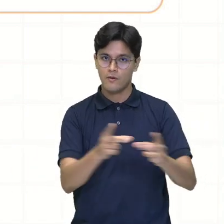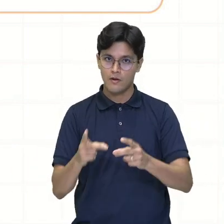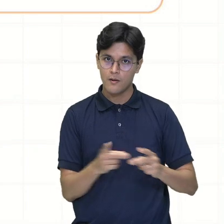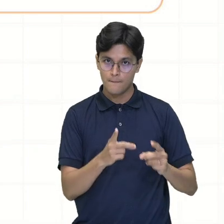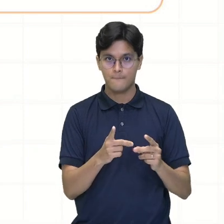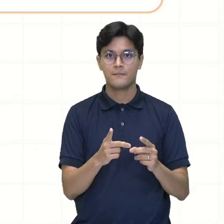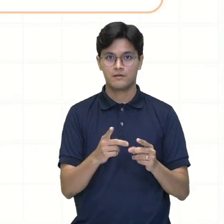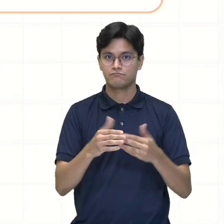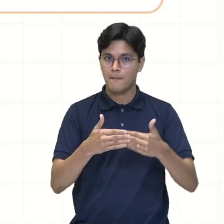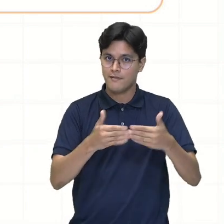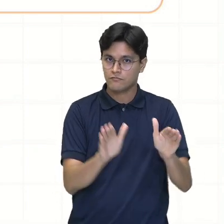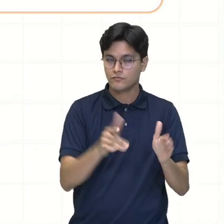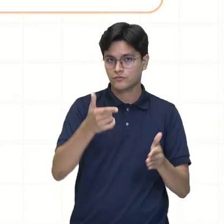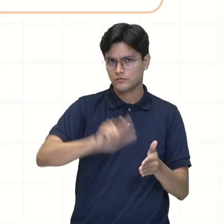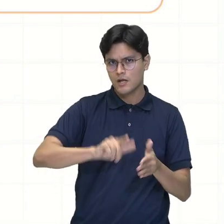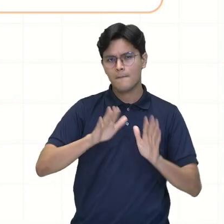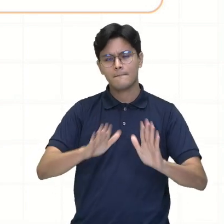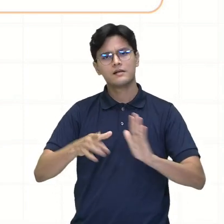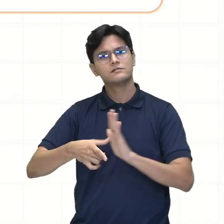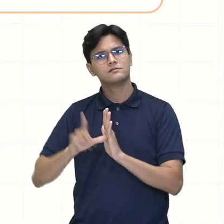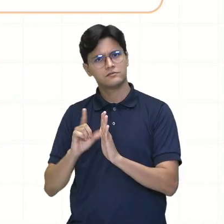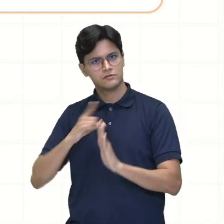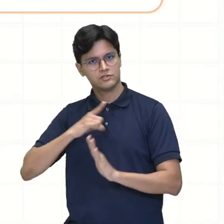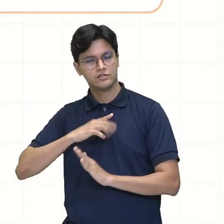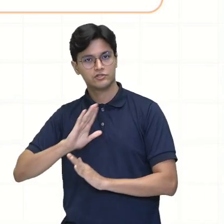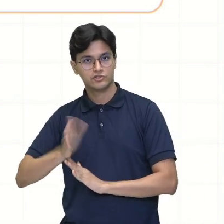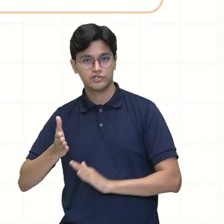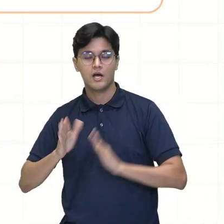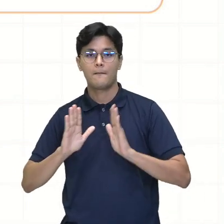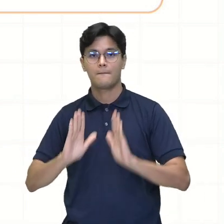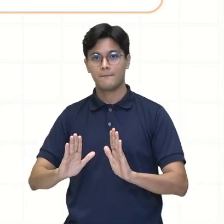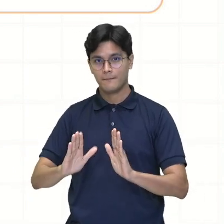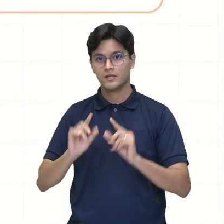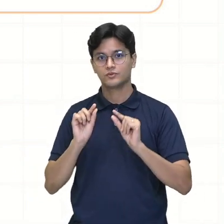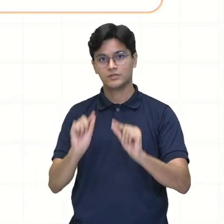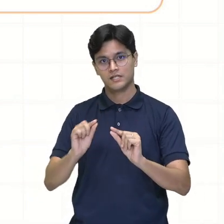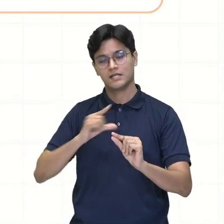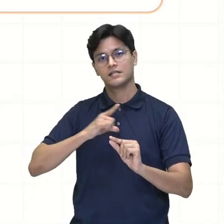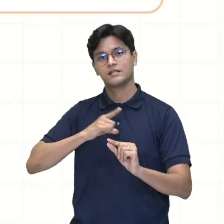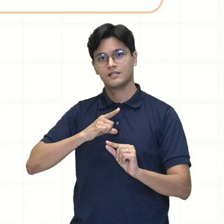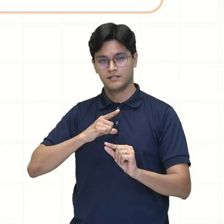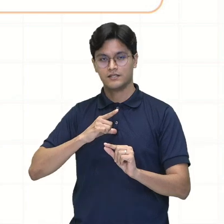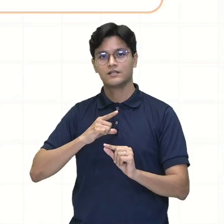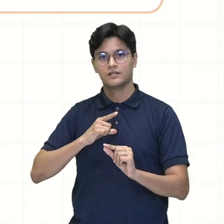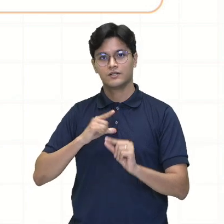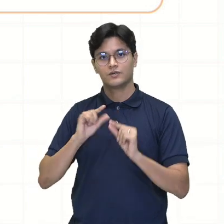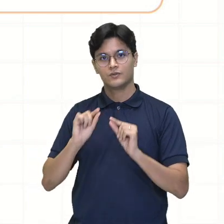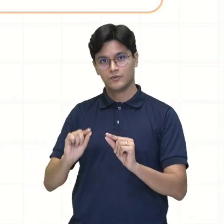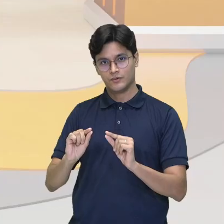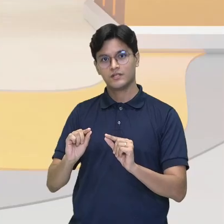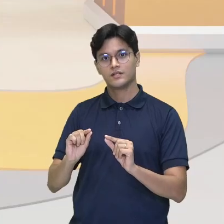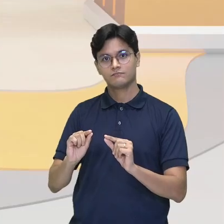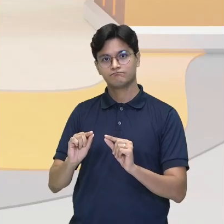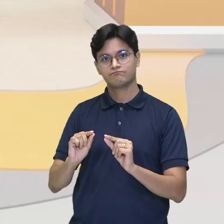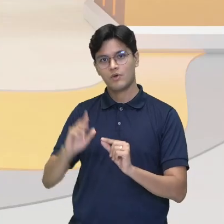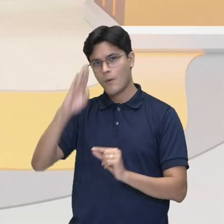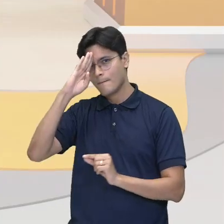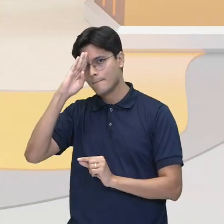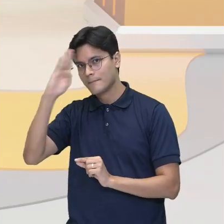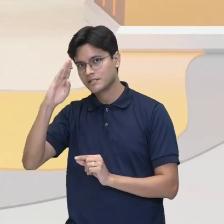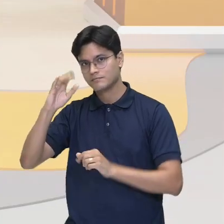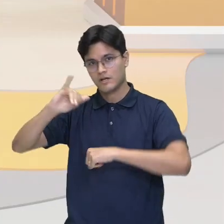Mediterrâneo? Sim, já havia. Só que esse comércio ele era dominado, ele era monopolizado pelas